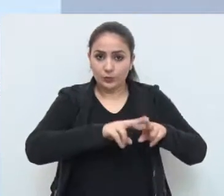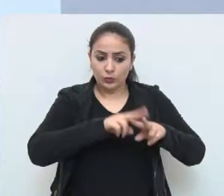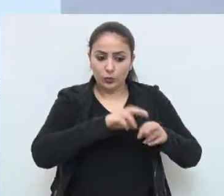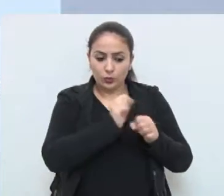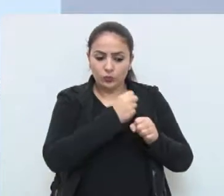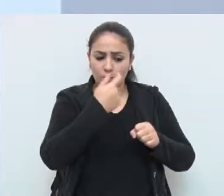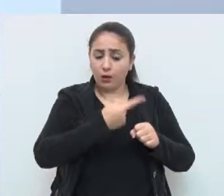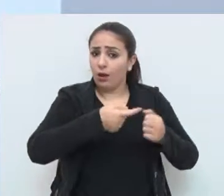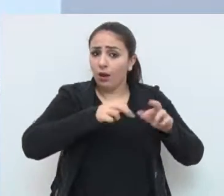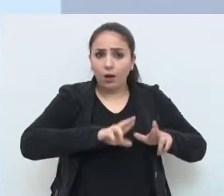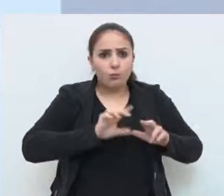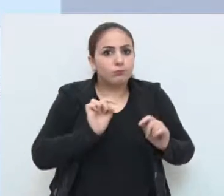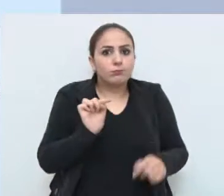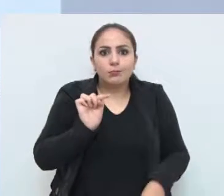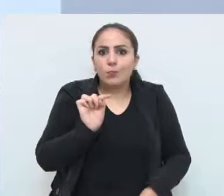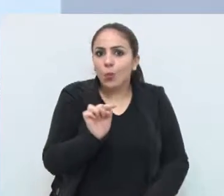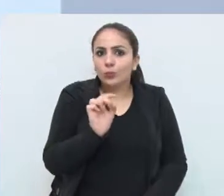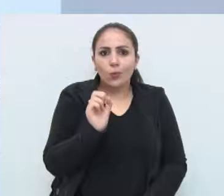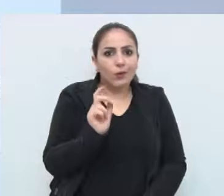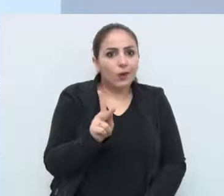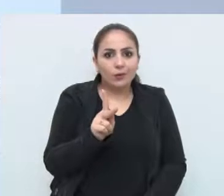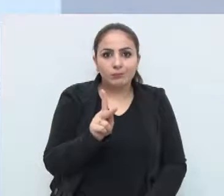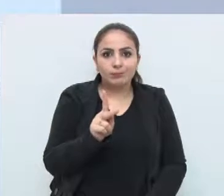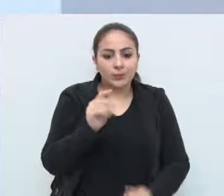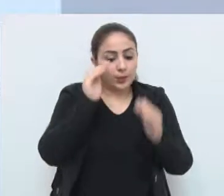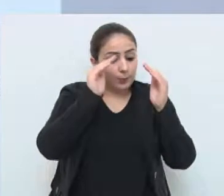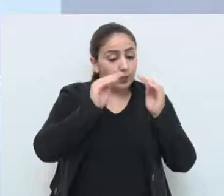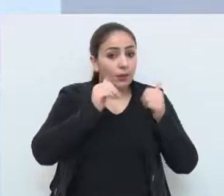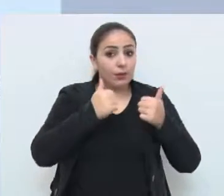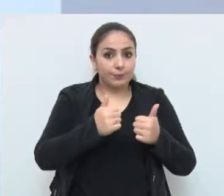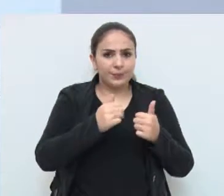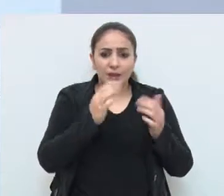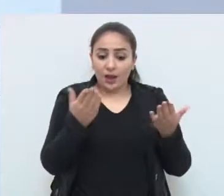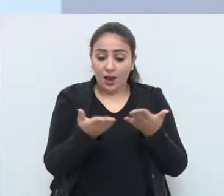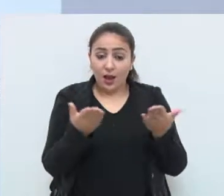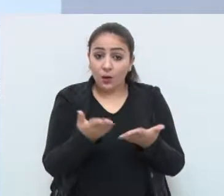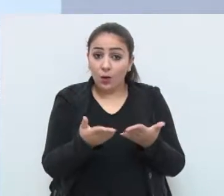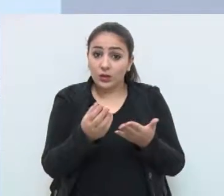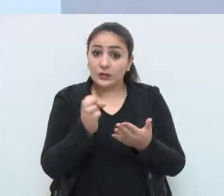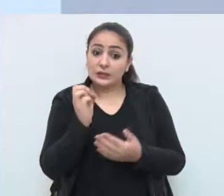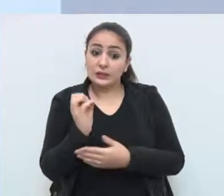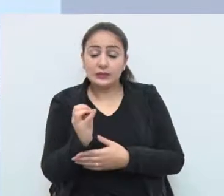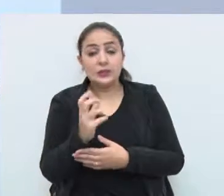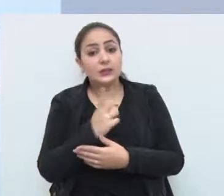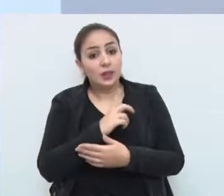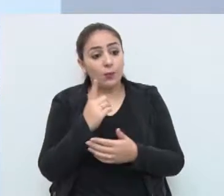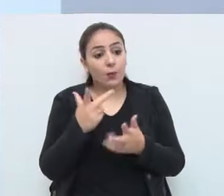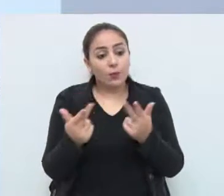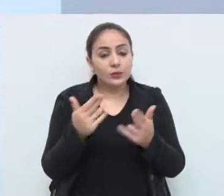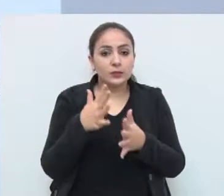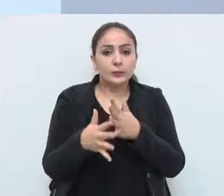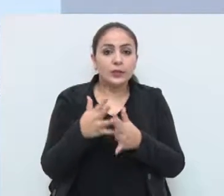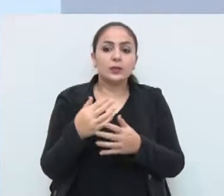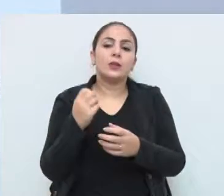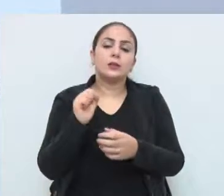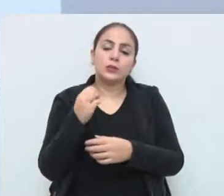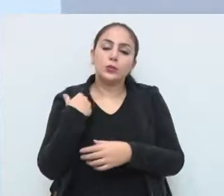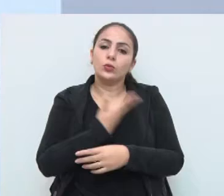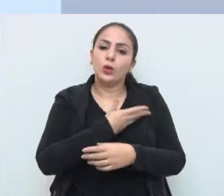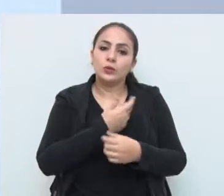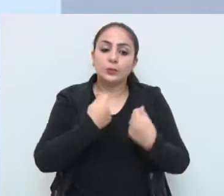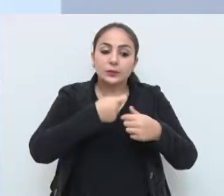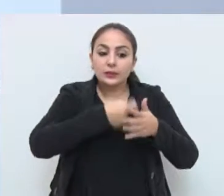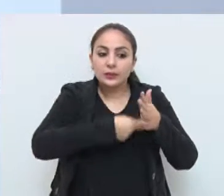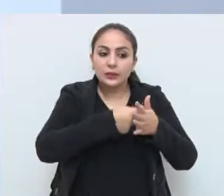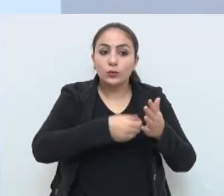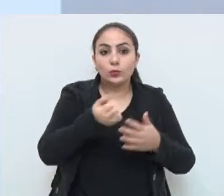será construído naquela área, ponto, ele vai ser construído. Agora, em havendo alguma alternativa, aí sim nós vamos ter que viabilizar